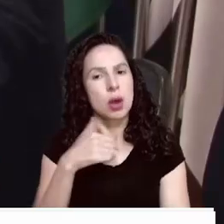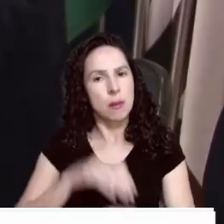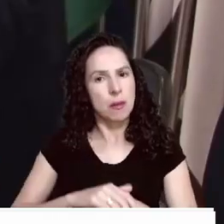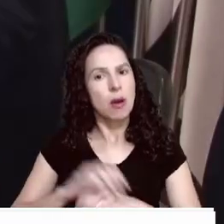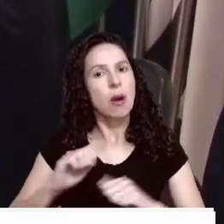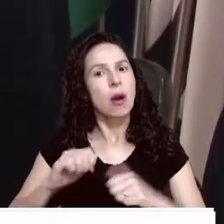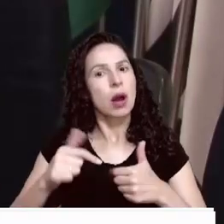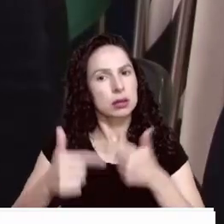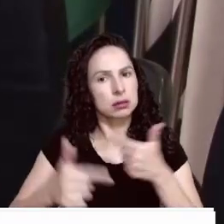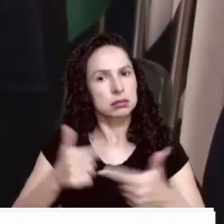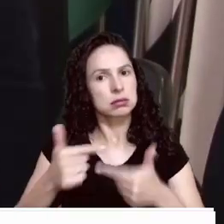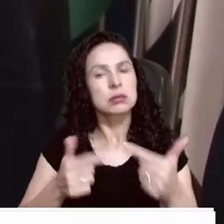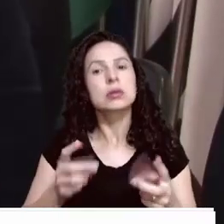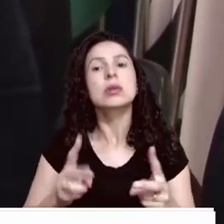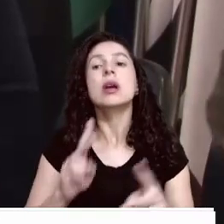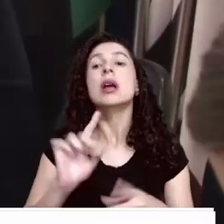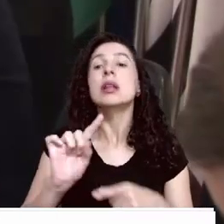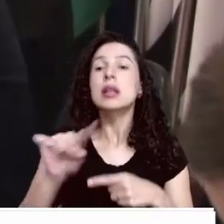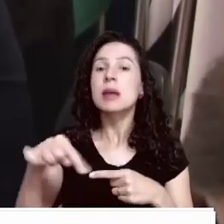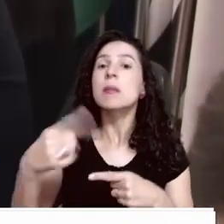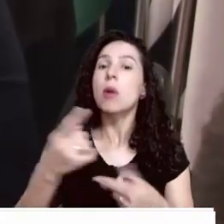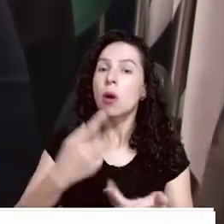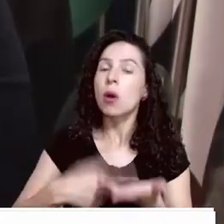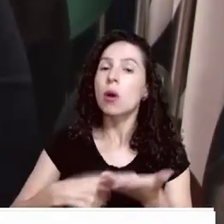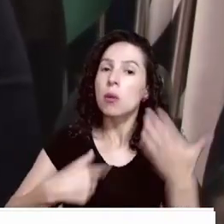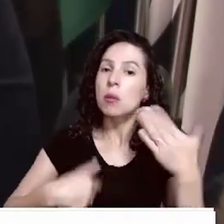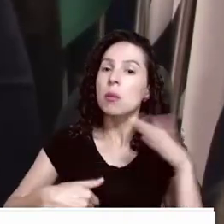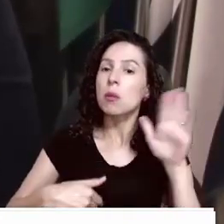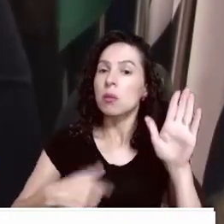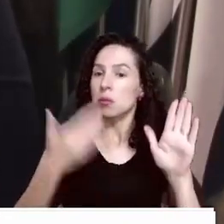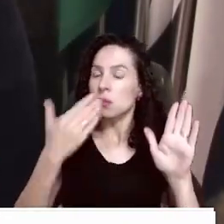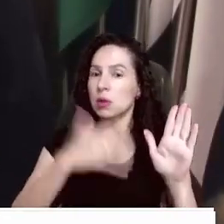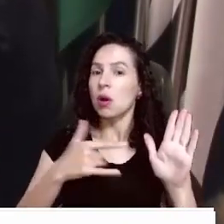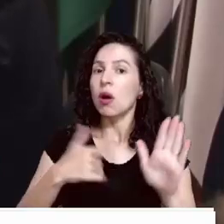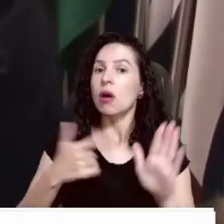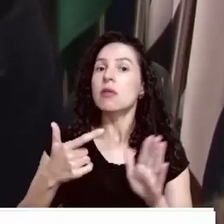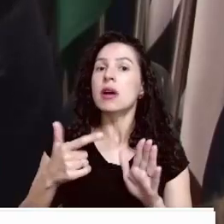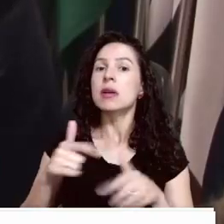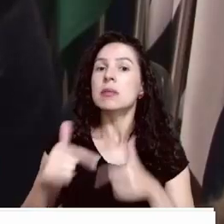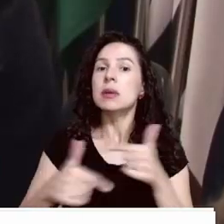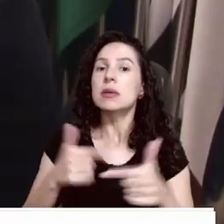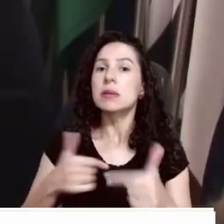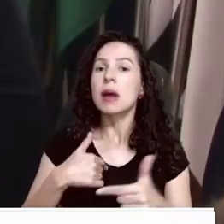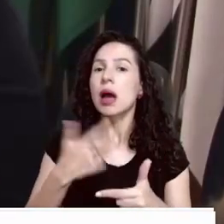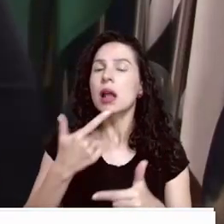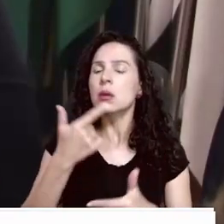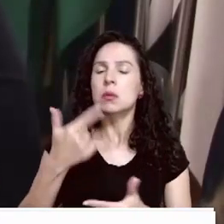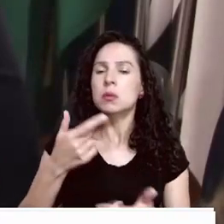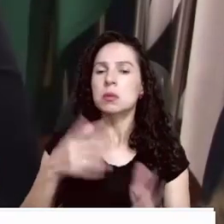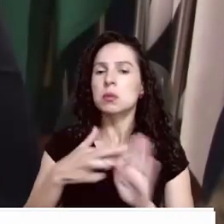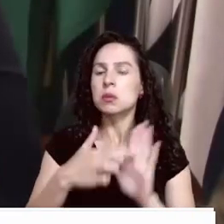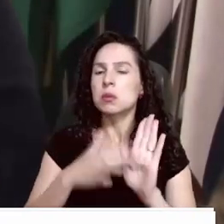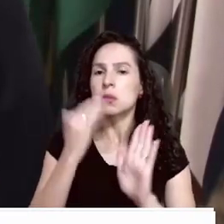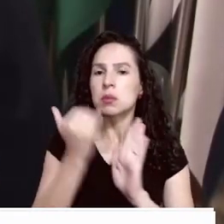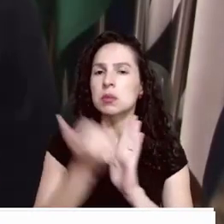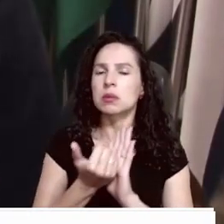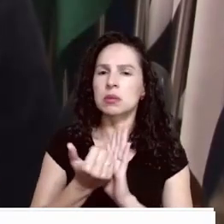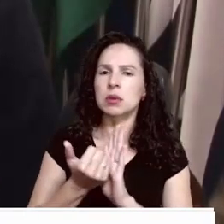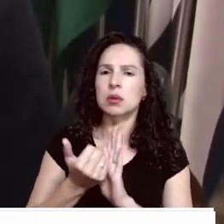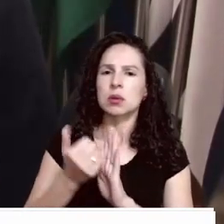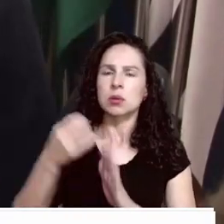E depois me comprove que meus atos administrativos são ilegais. O Tribunal de Contas esteve aqui na